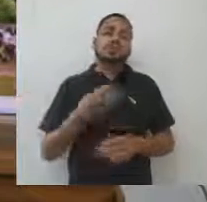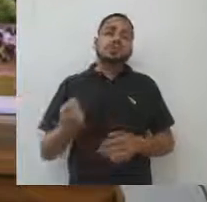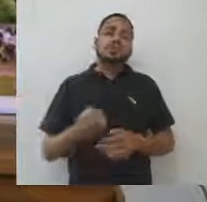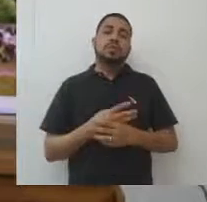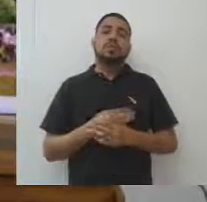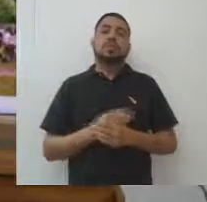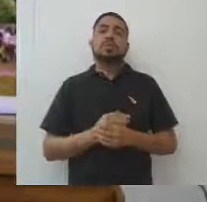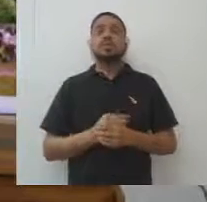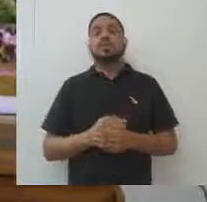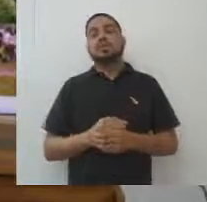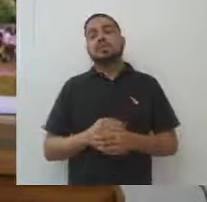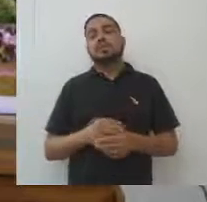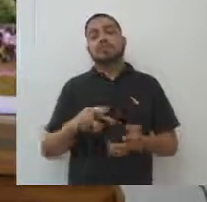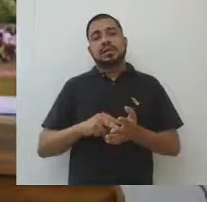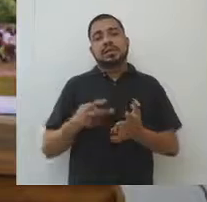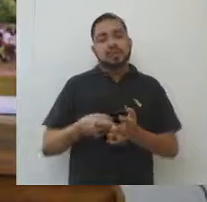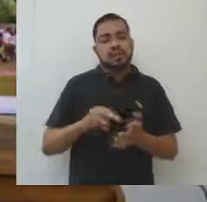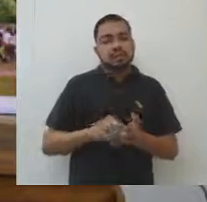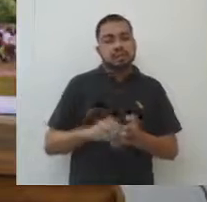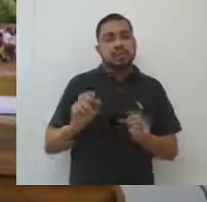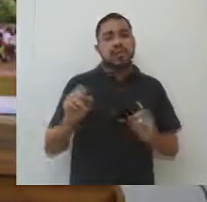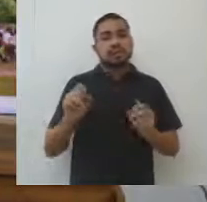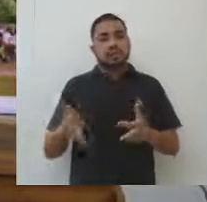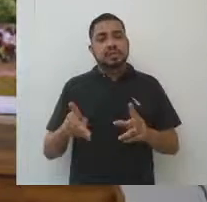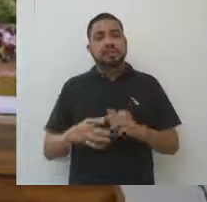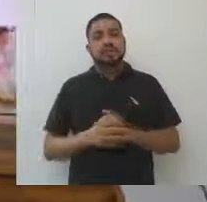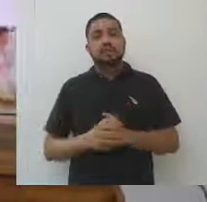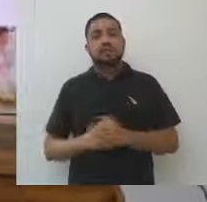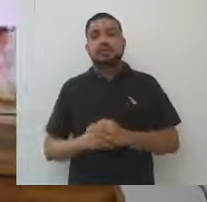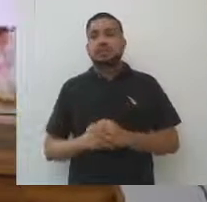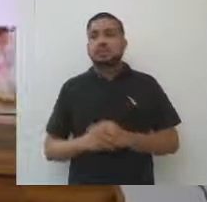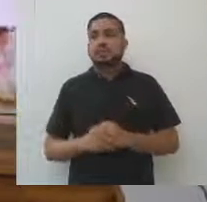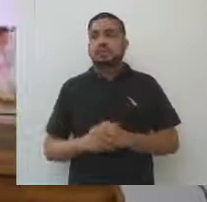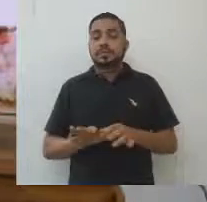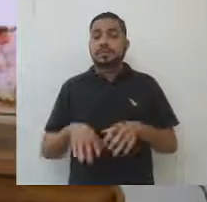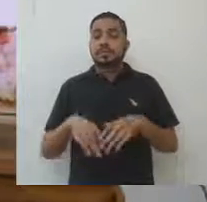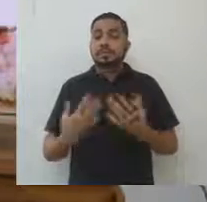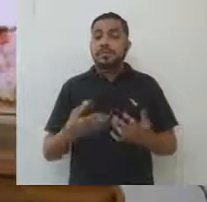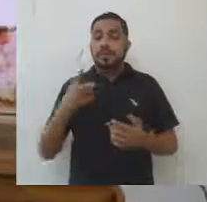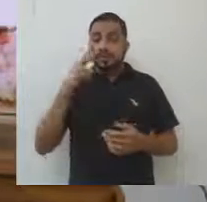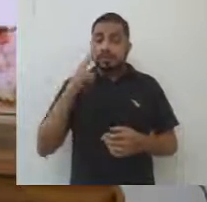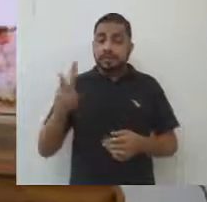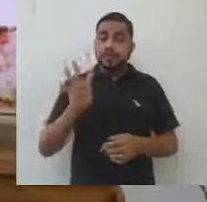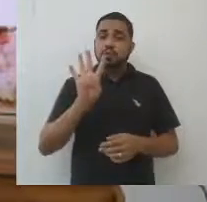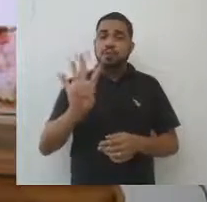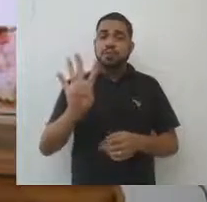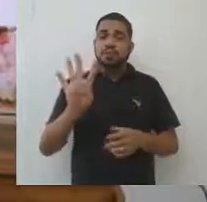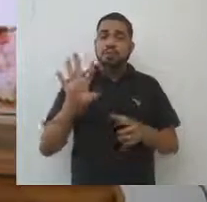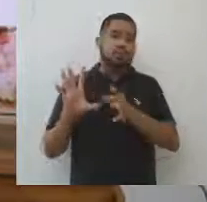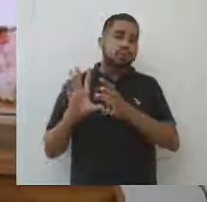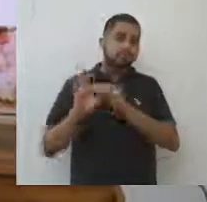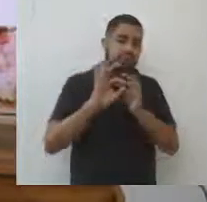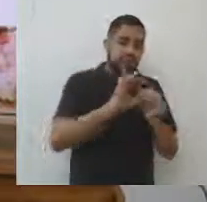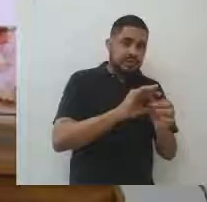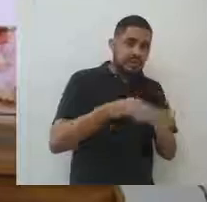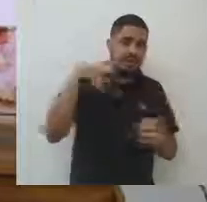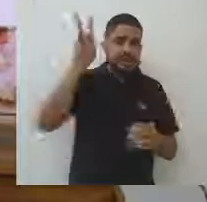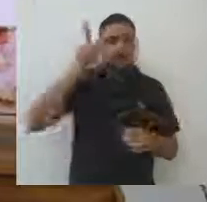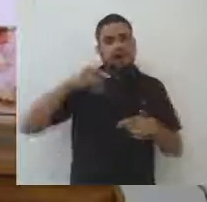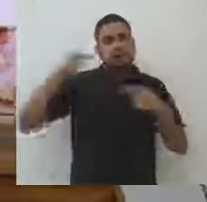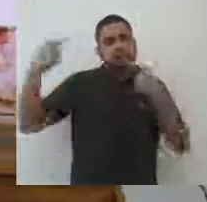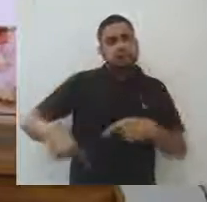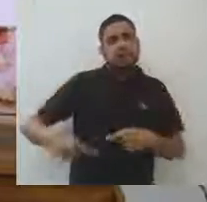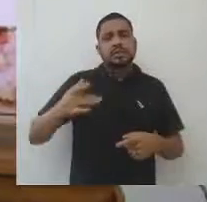essa ressignificação, ok? E a gente viu os 4 contextos. Lembrando,